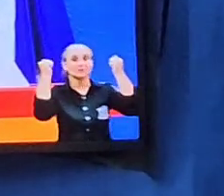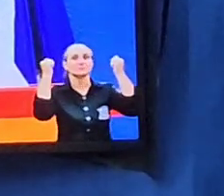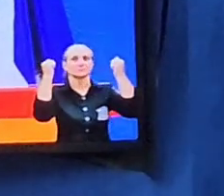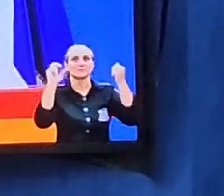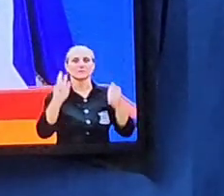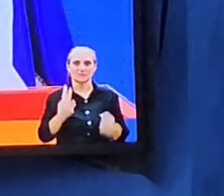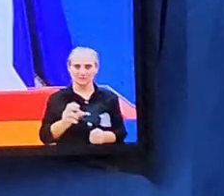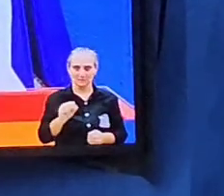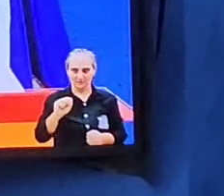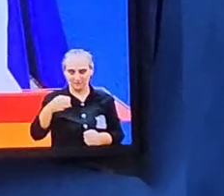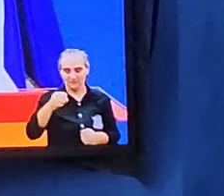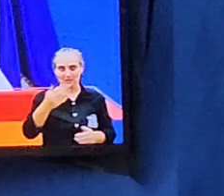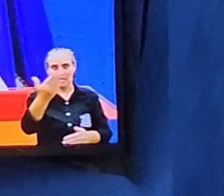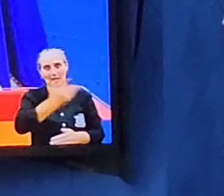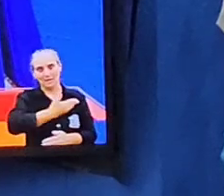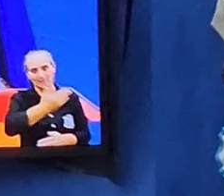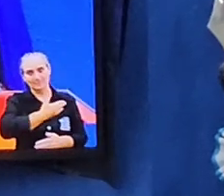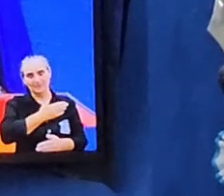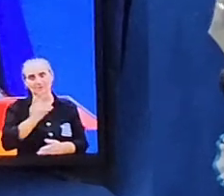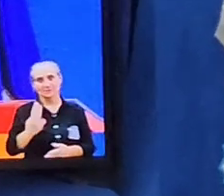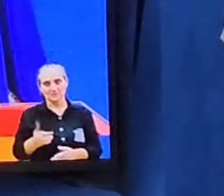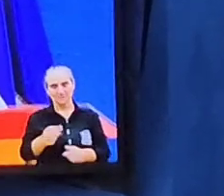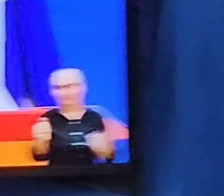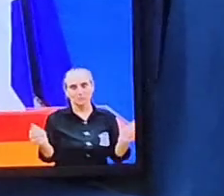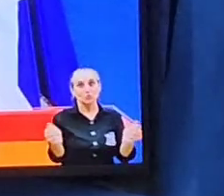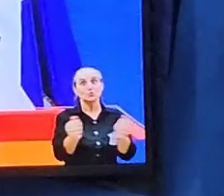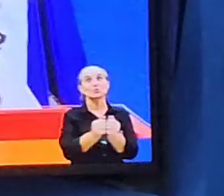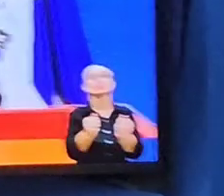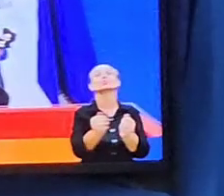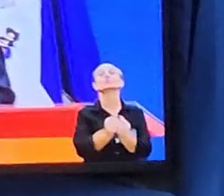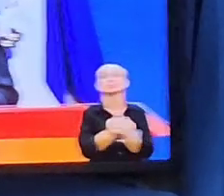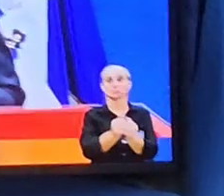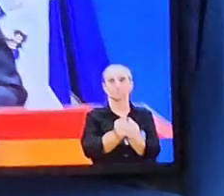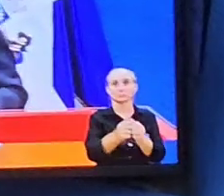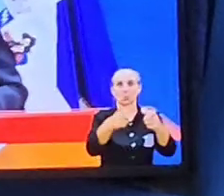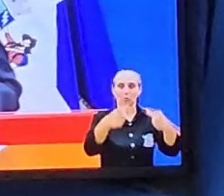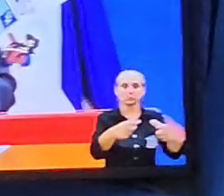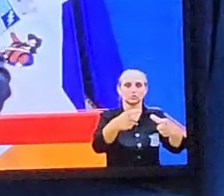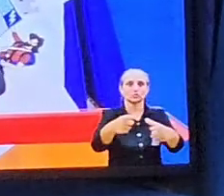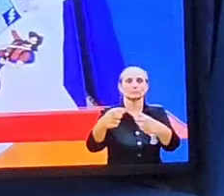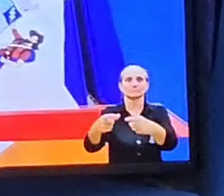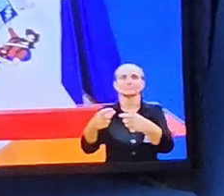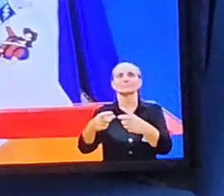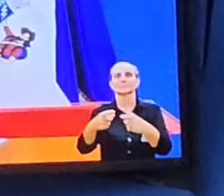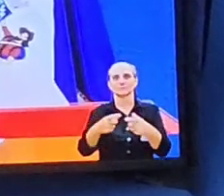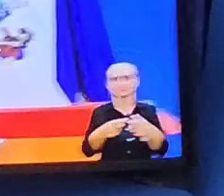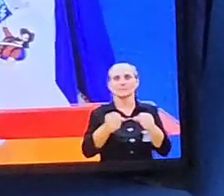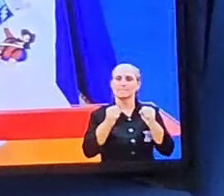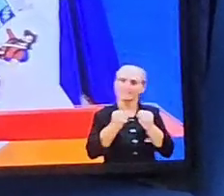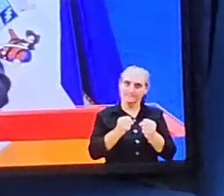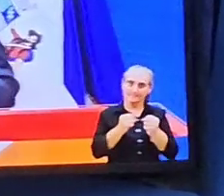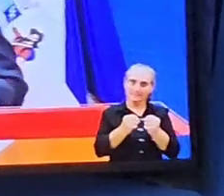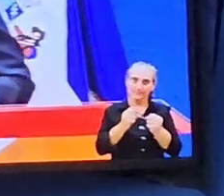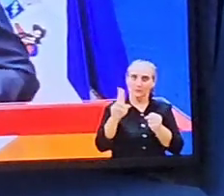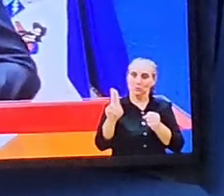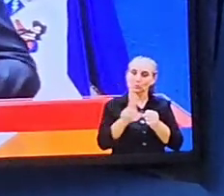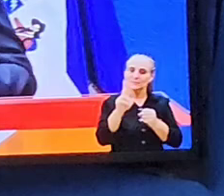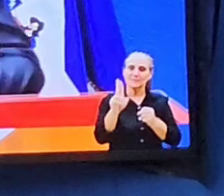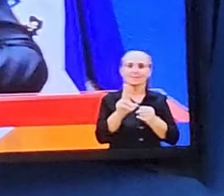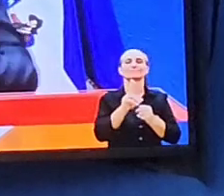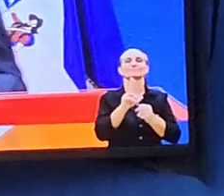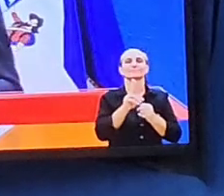realmente foi um amigo, que esteve sempre presente, onde a gente pôde utilizar